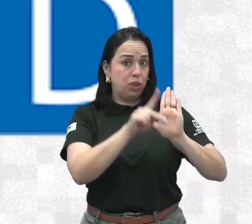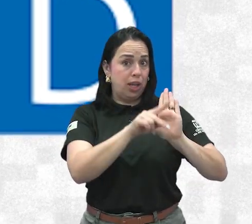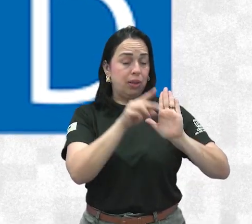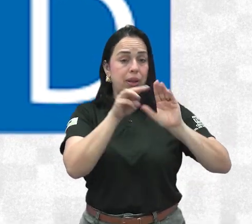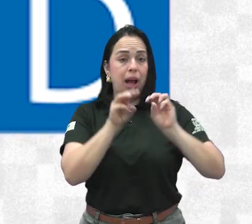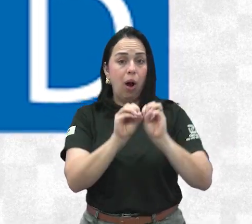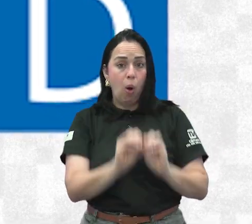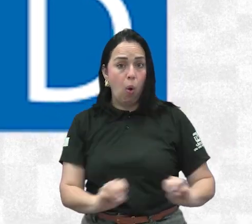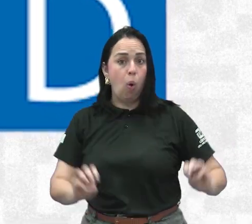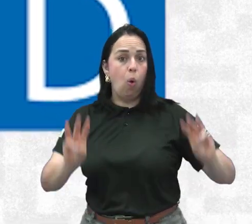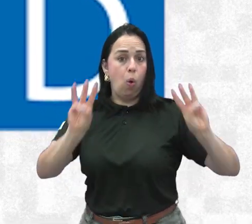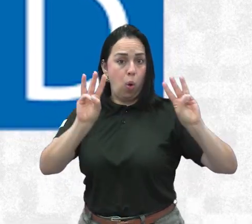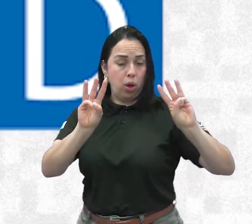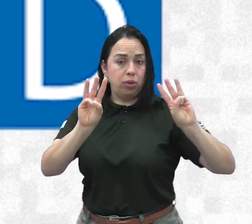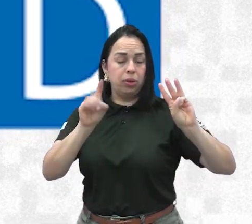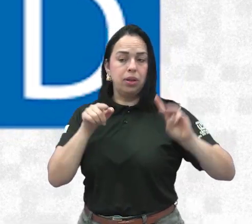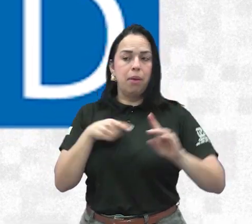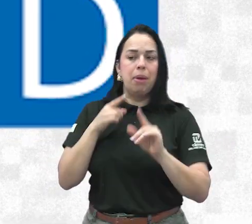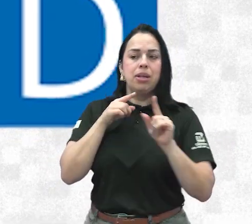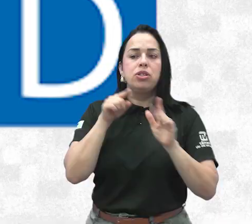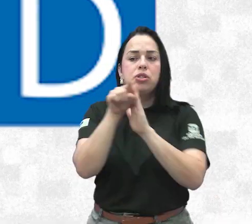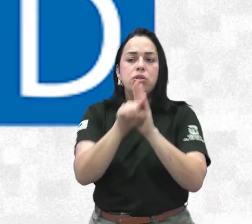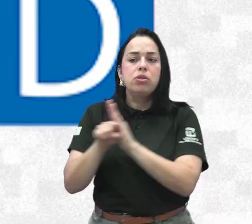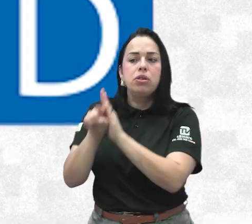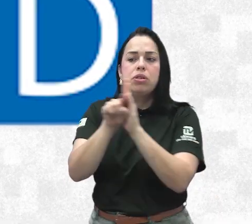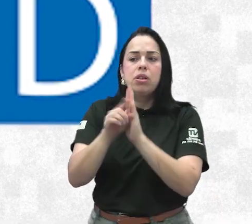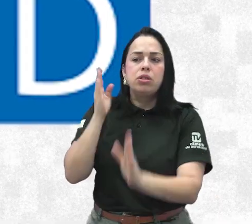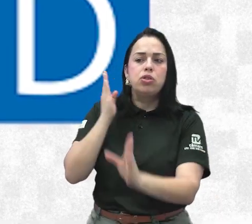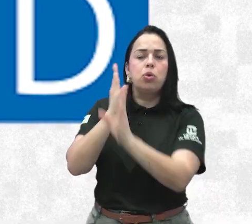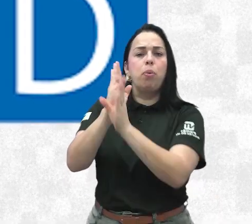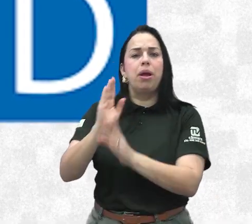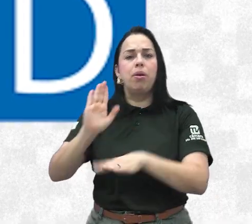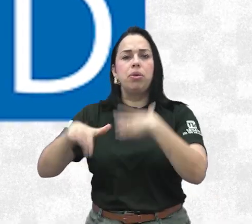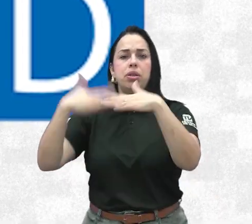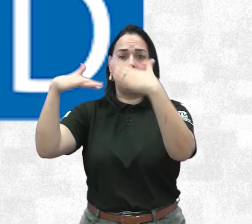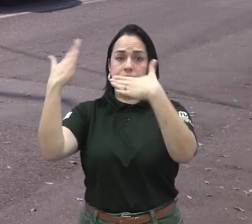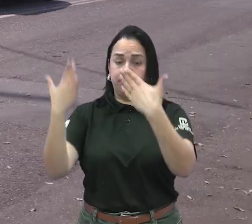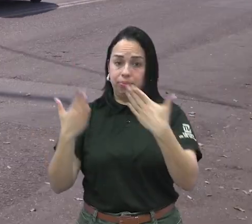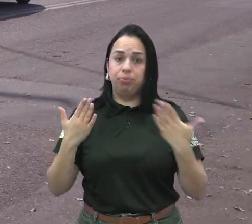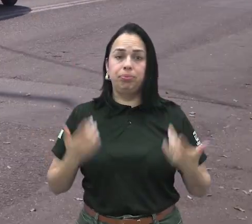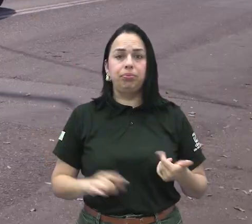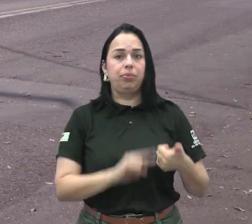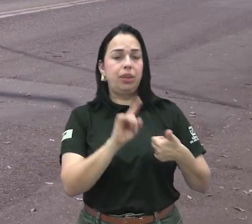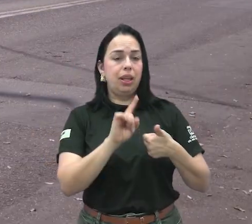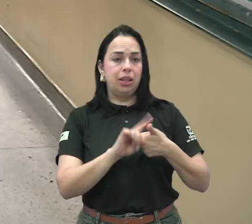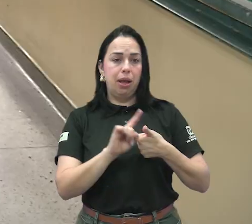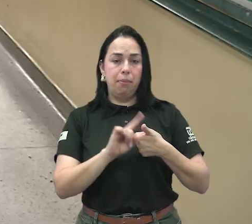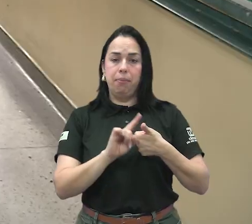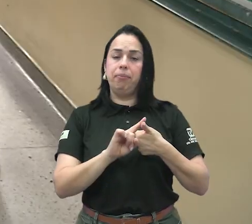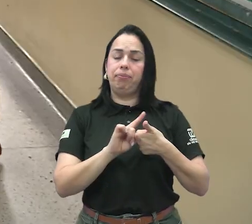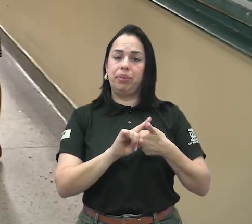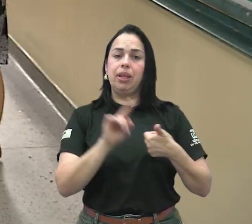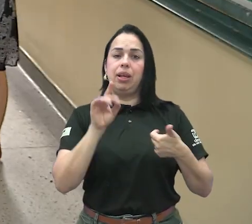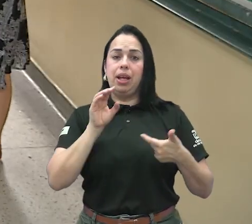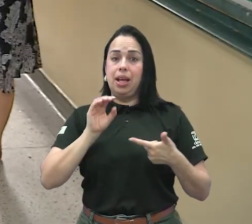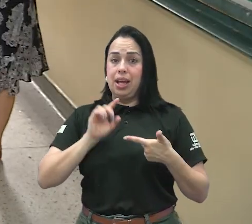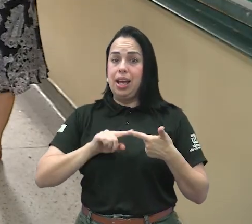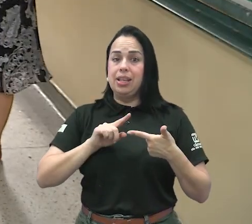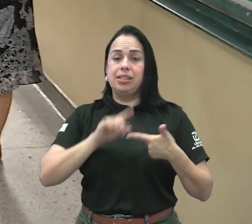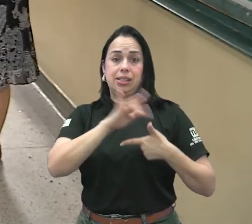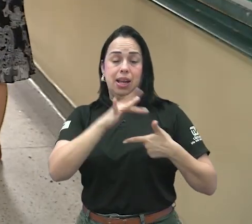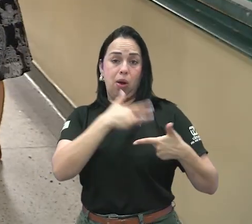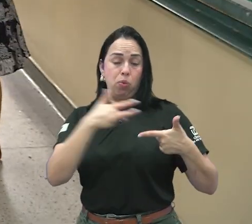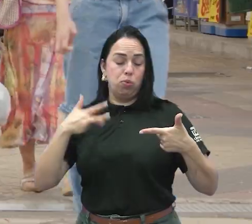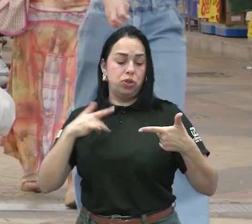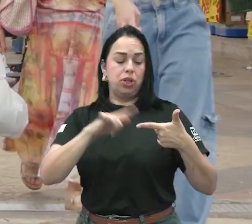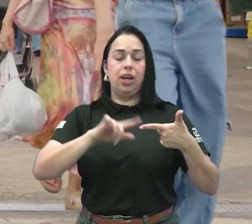Nações Unidas para o Desenvolvimento, PNUD, organismo da ONU. Além dele, indicadores como educação